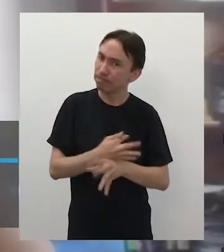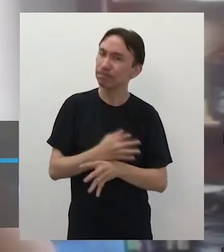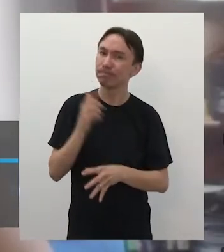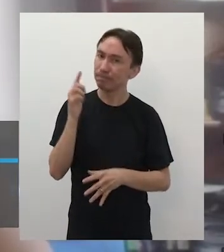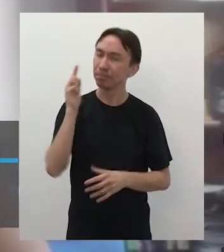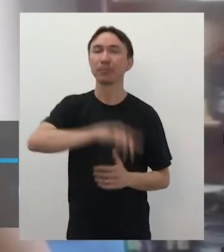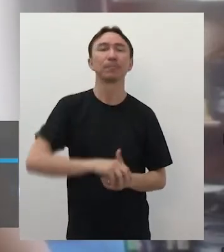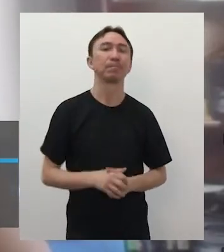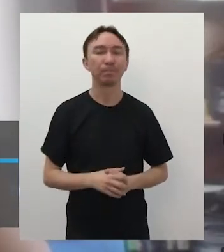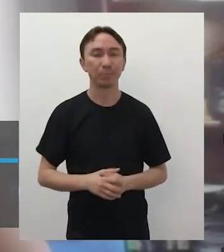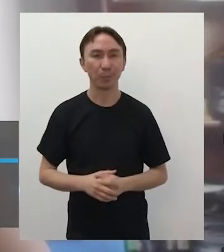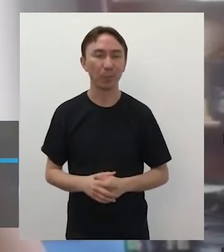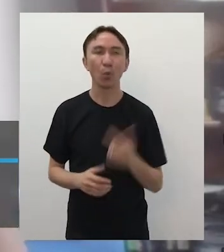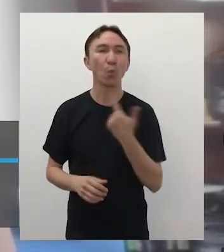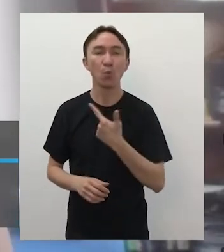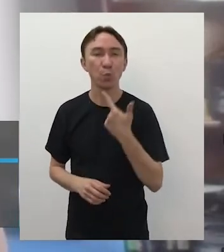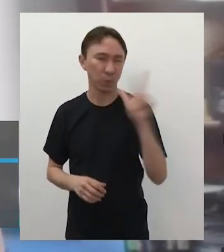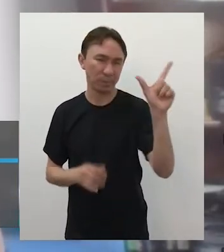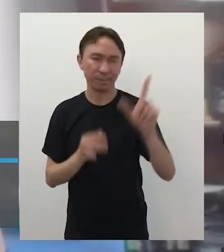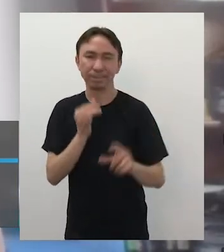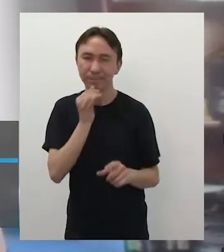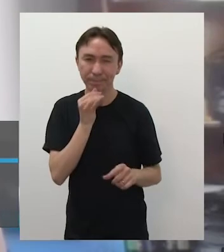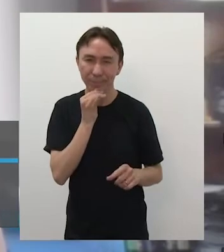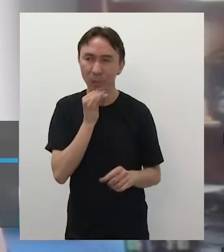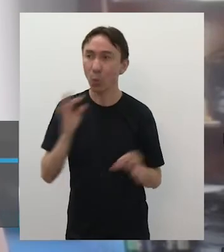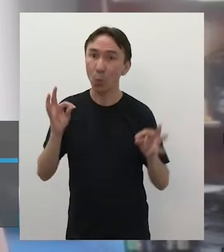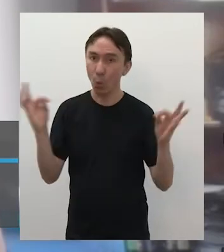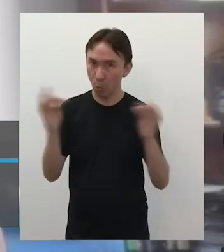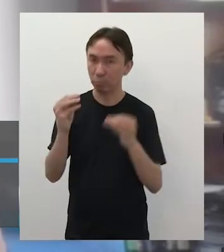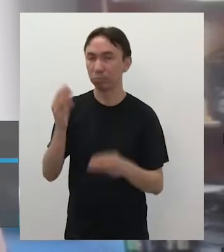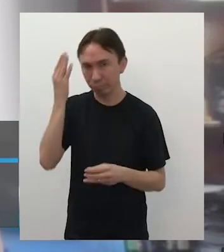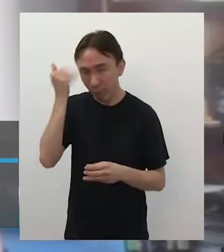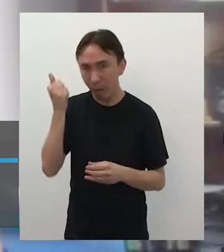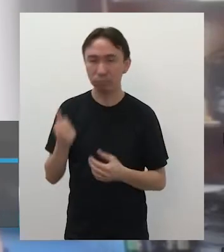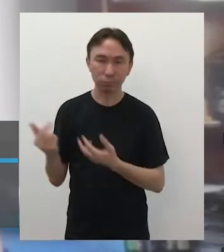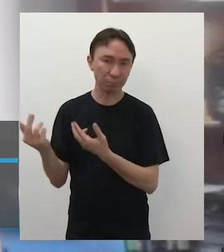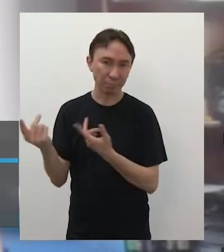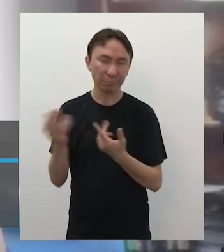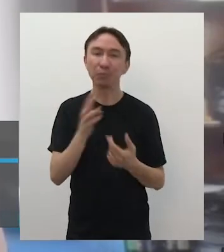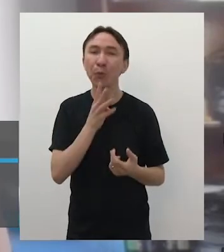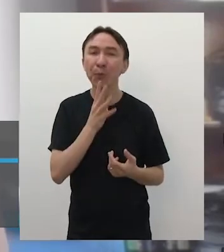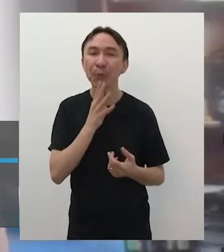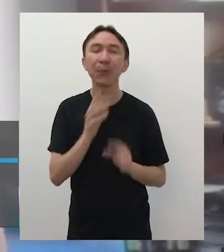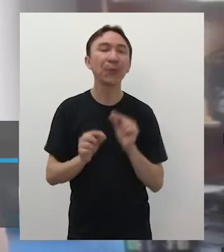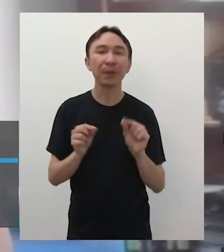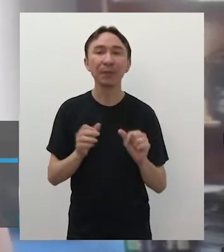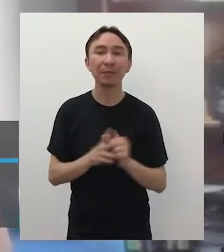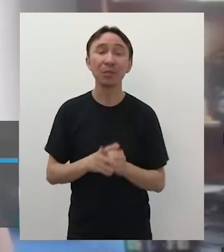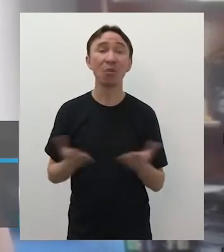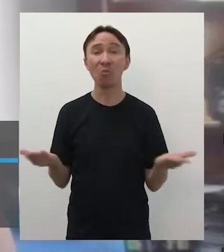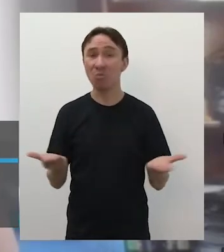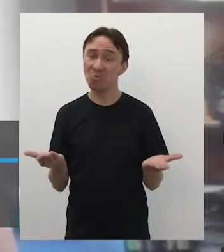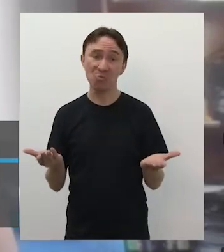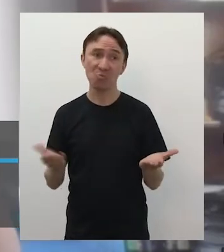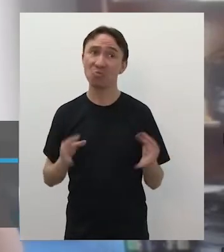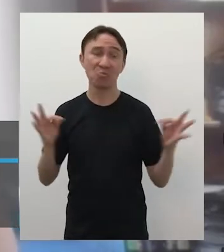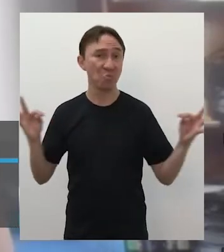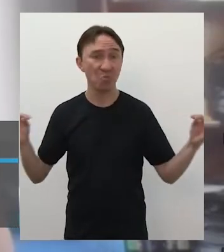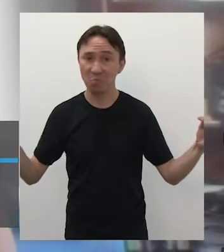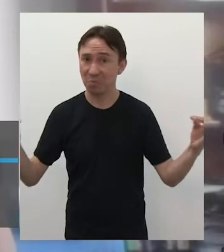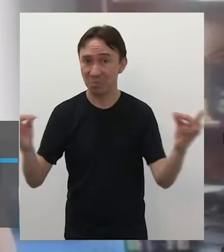estruturalmente, né, num trabalho contínuo, eu consigo, frente a um desafio, frente a um imprevisto, replanejar aquilo que eu estou fazendo.